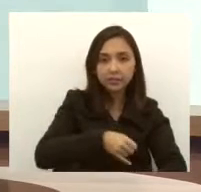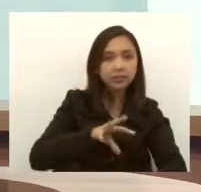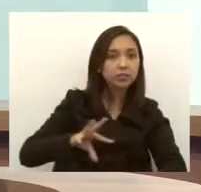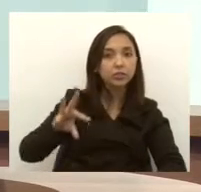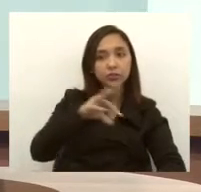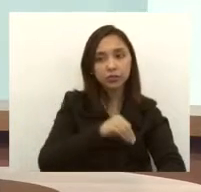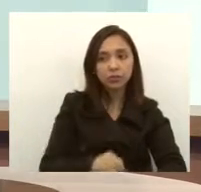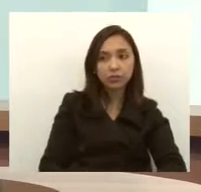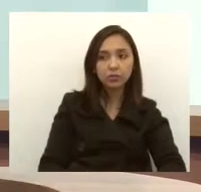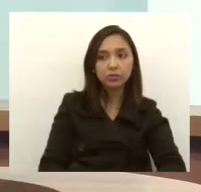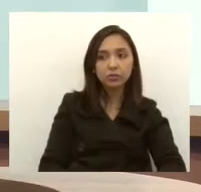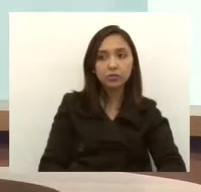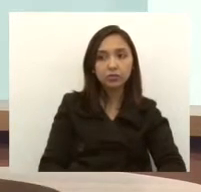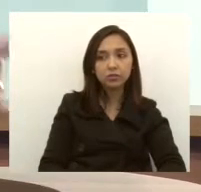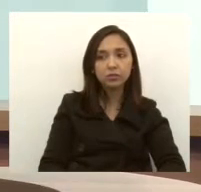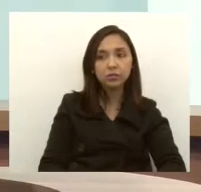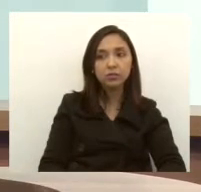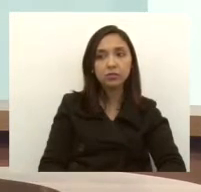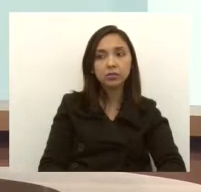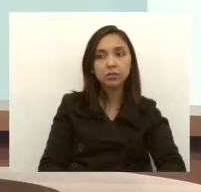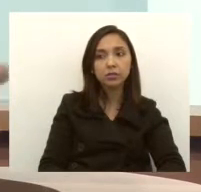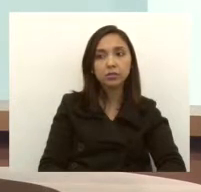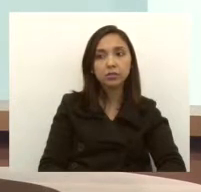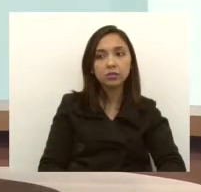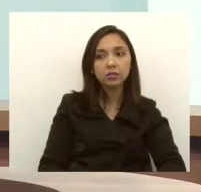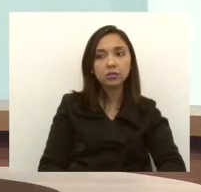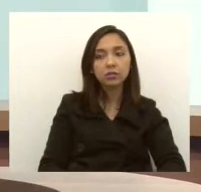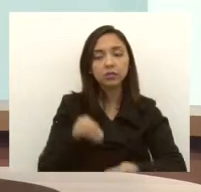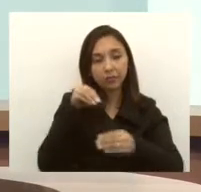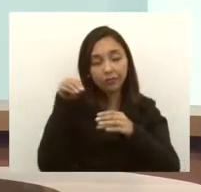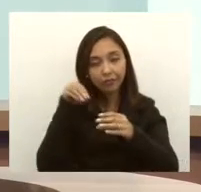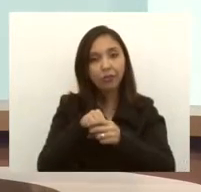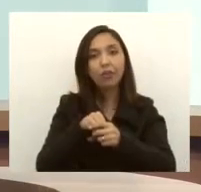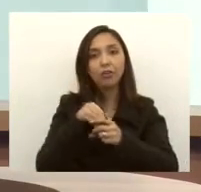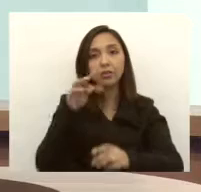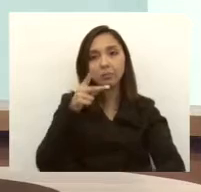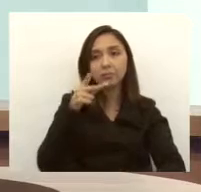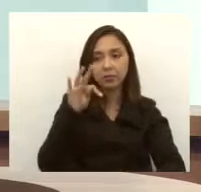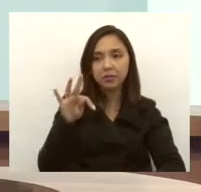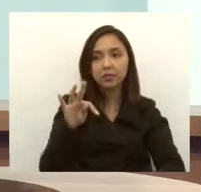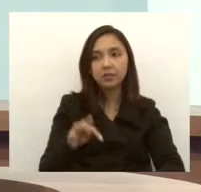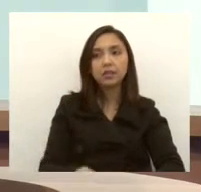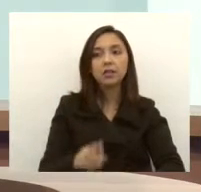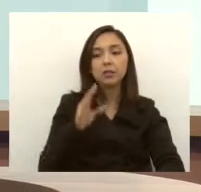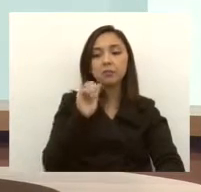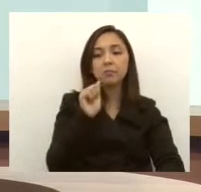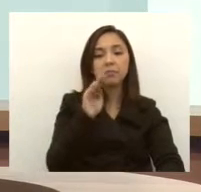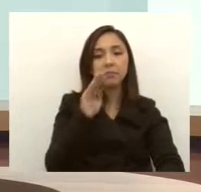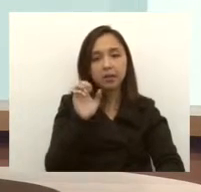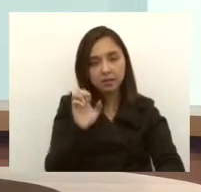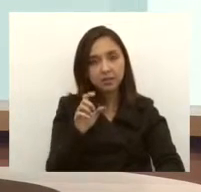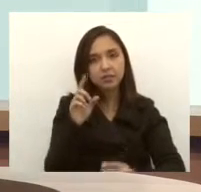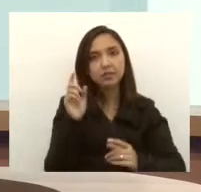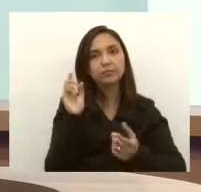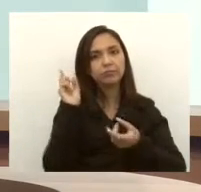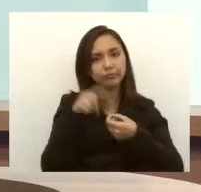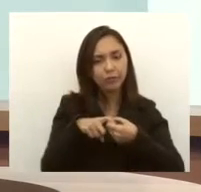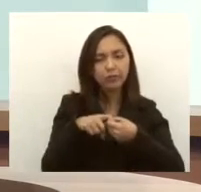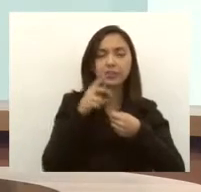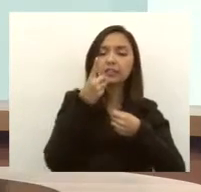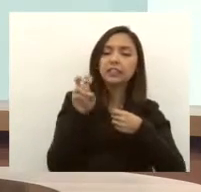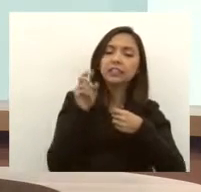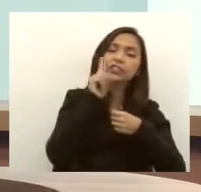todos. Vota, vota, vota. PT vota, a base vota. Prorroga por mais 15